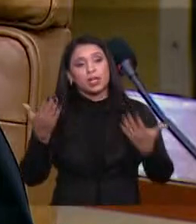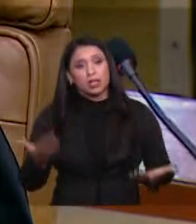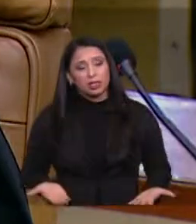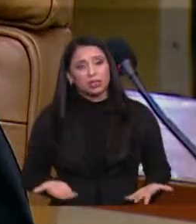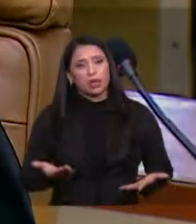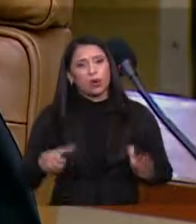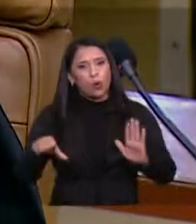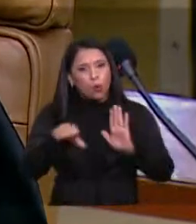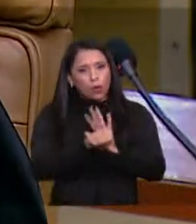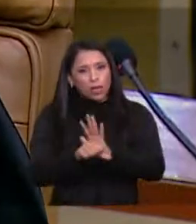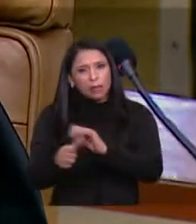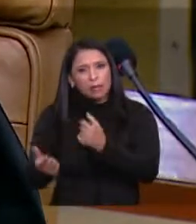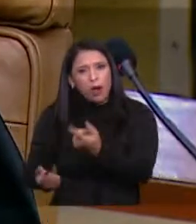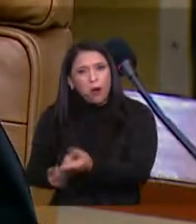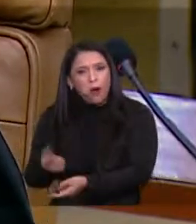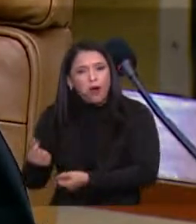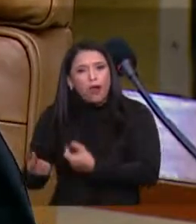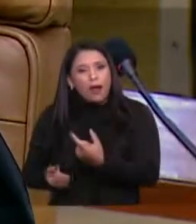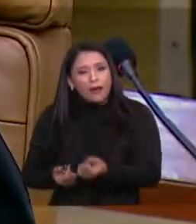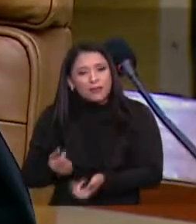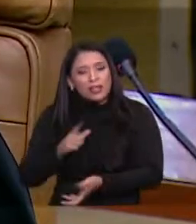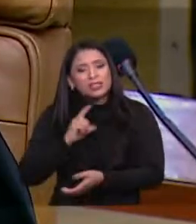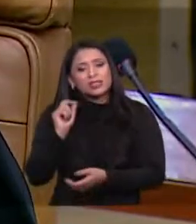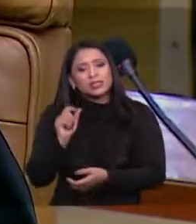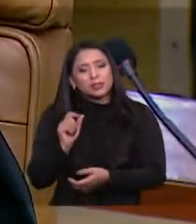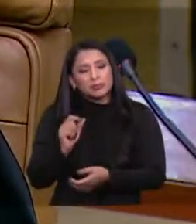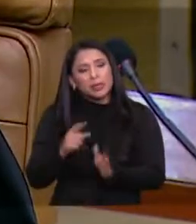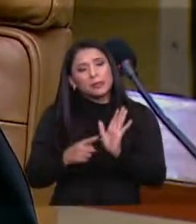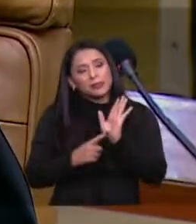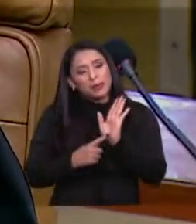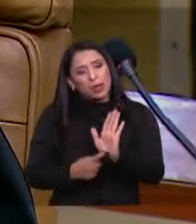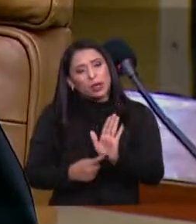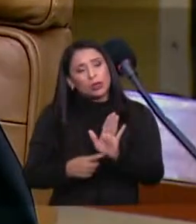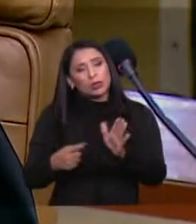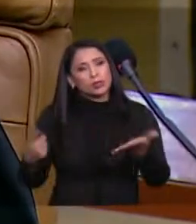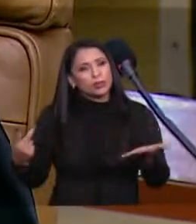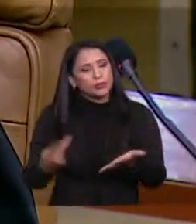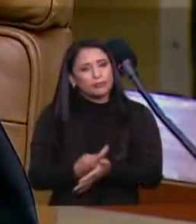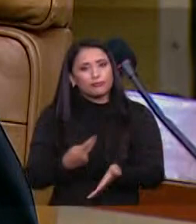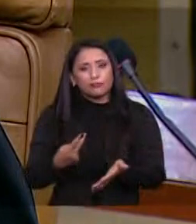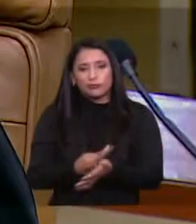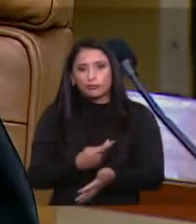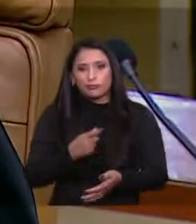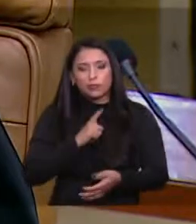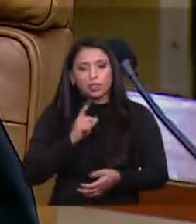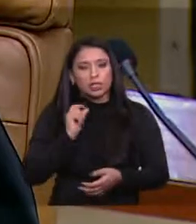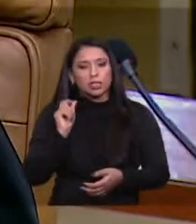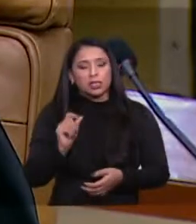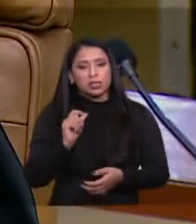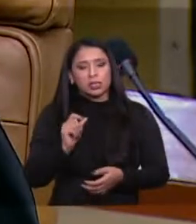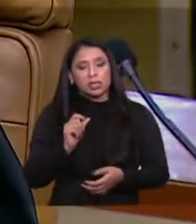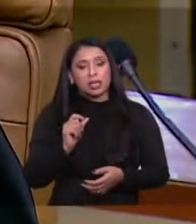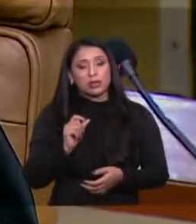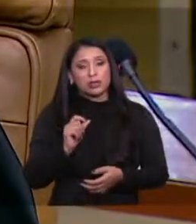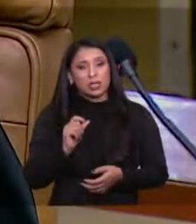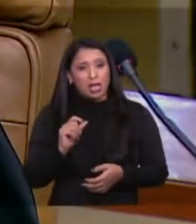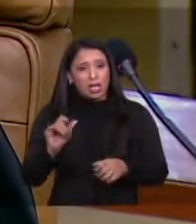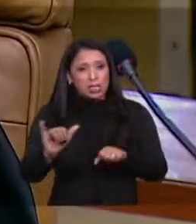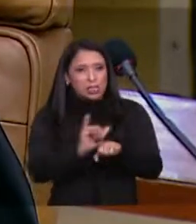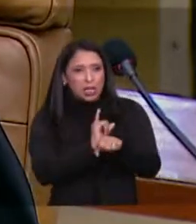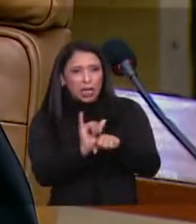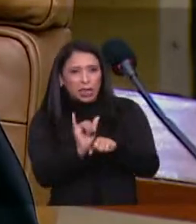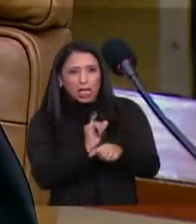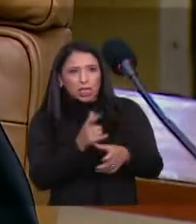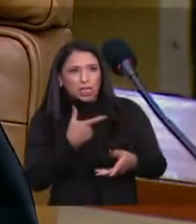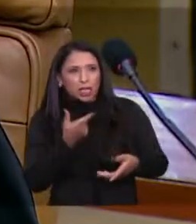circunstâncias do crime de lavagem também demanda maior reprovação tendo em vista a utilização de variados artifícios para